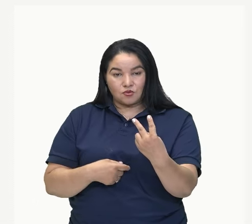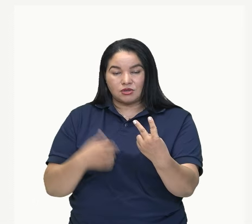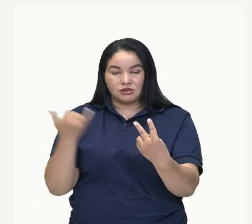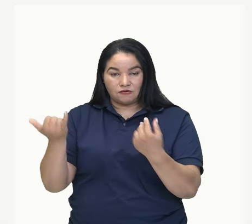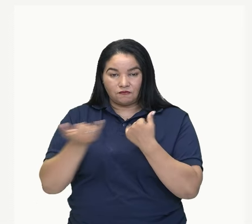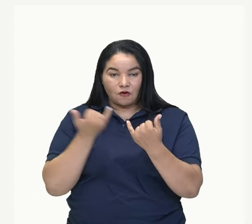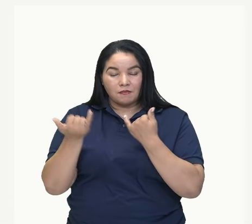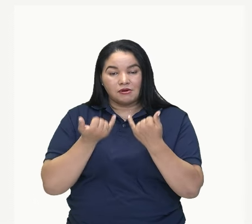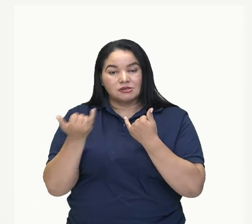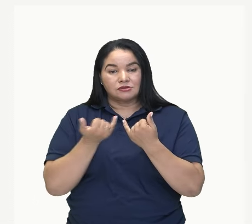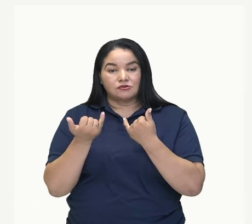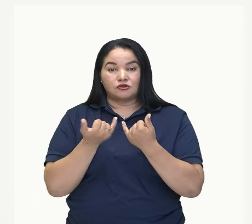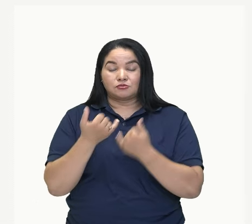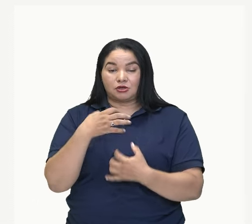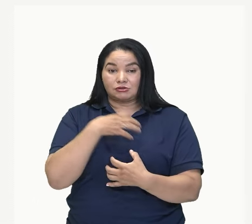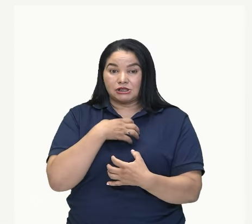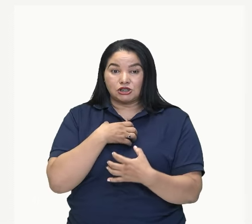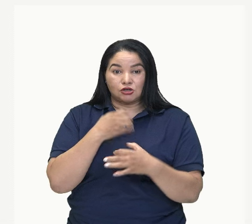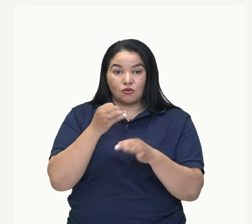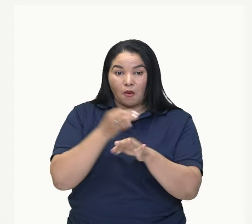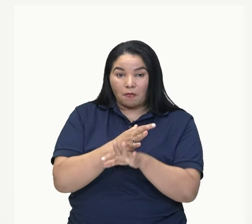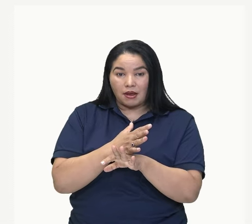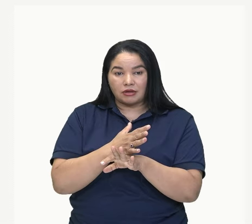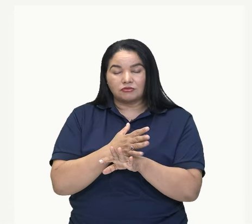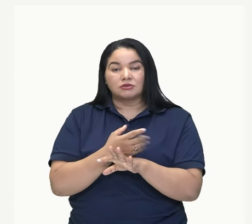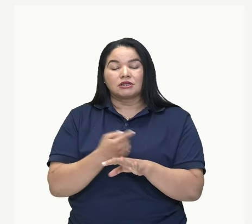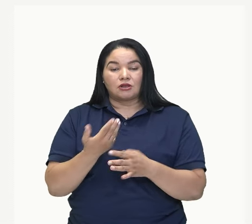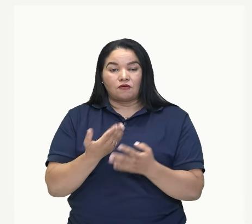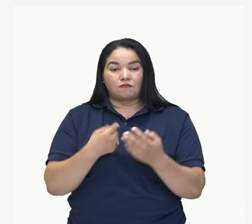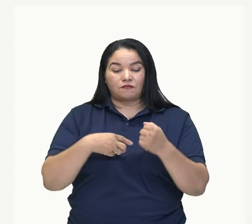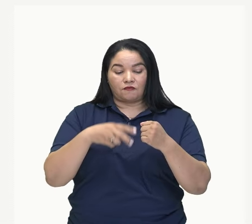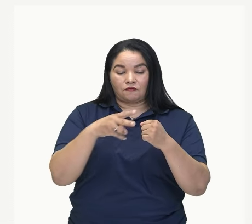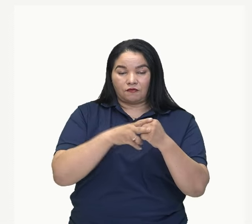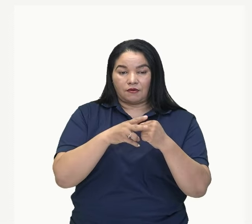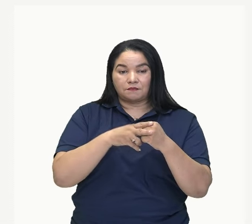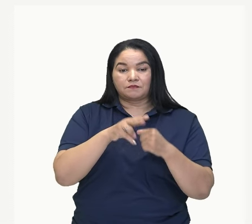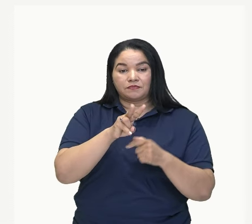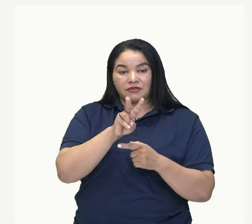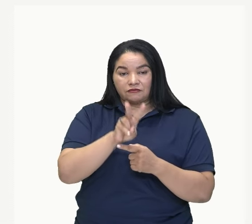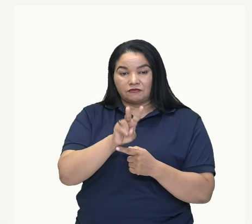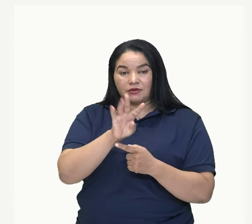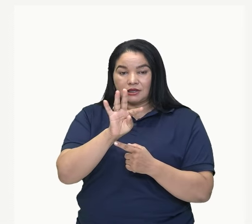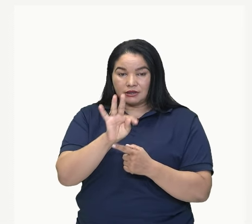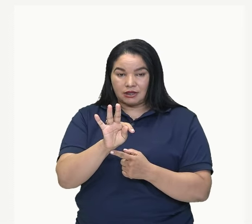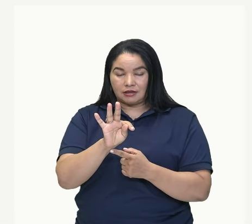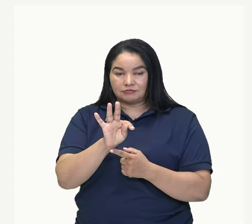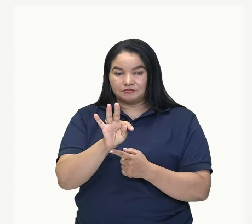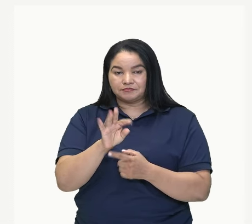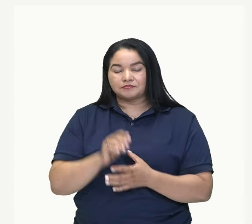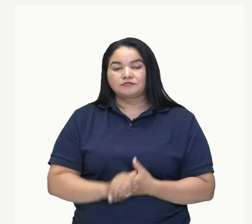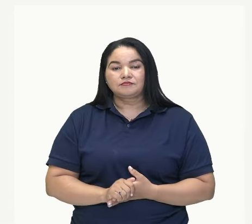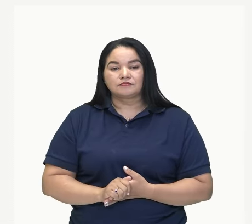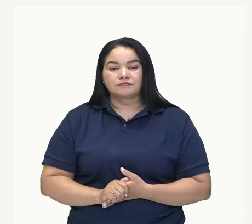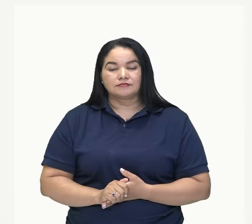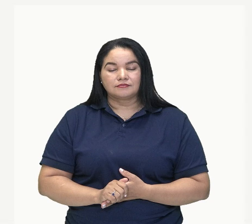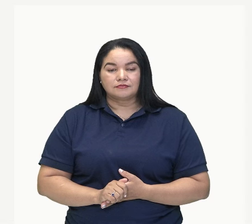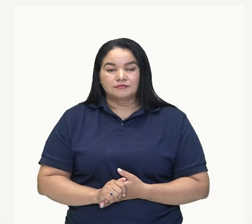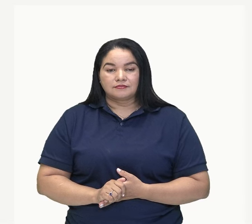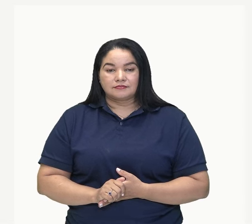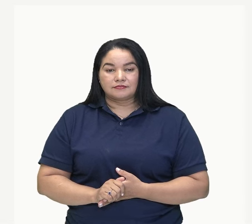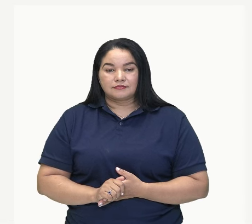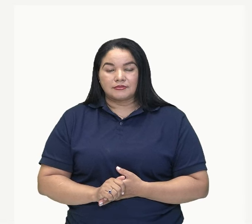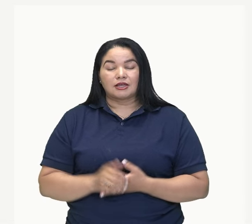completo. Então, isso me mostra que é um verbo transitivo, correto? E agora vamos analisar, né?